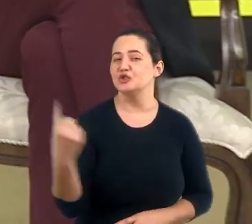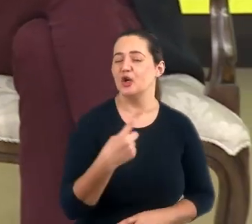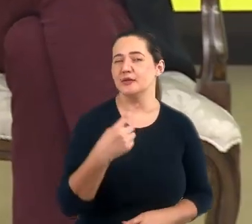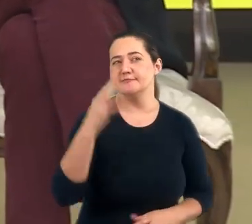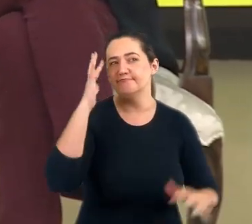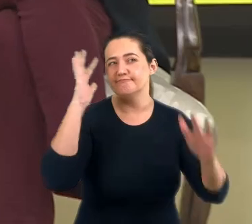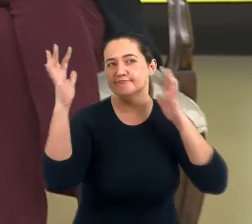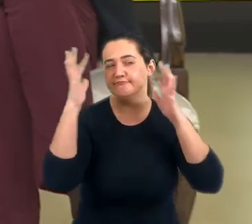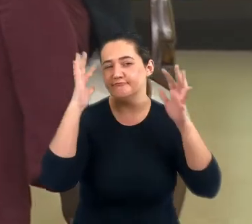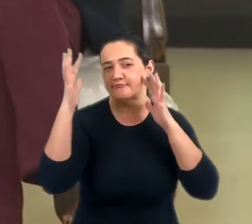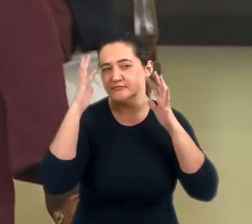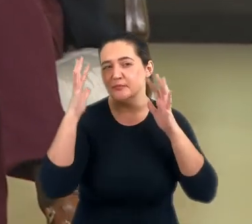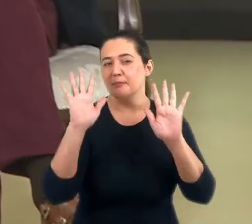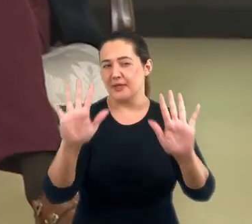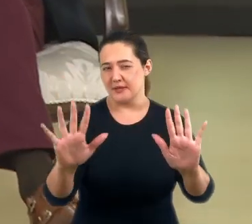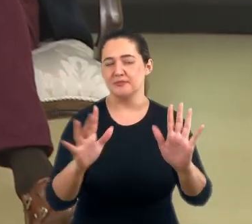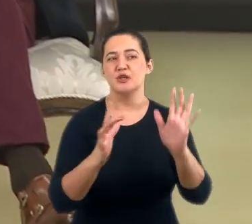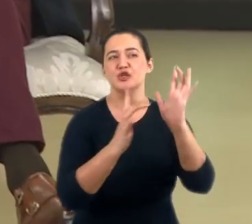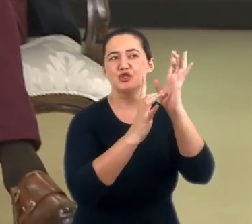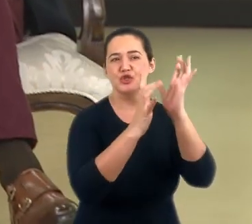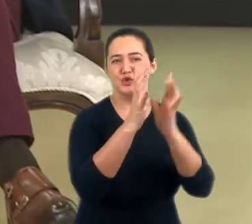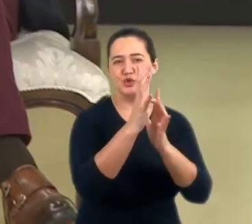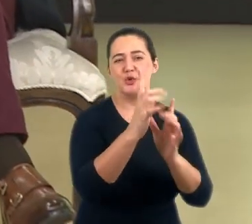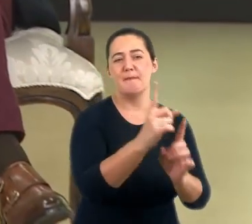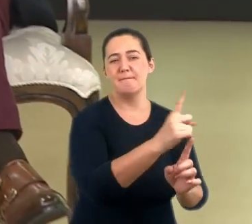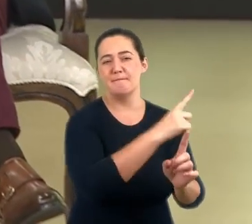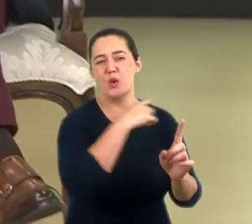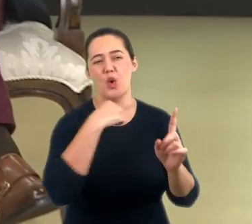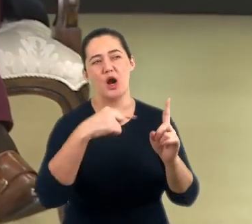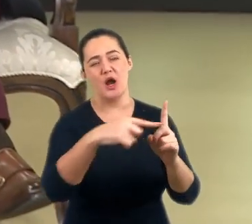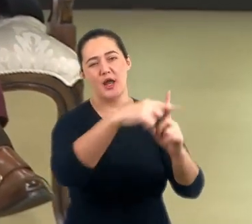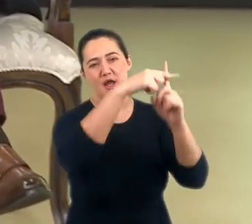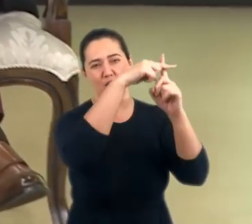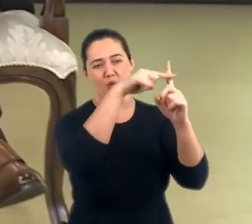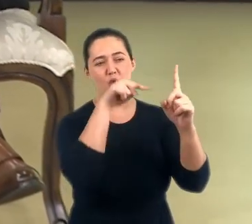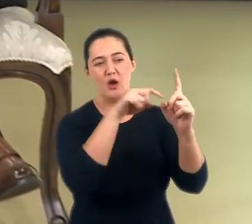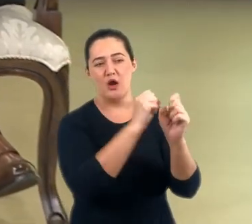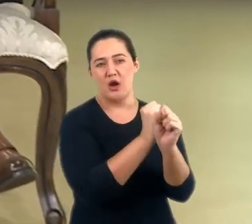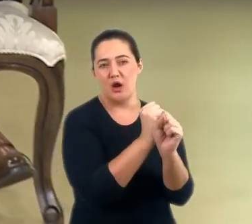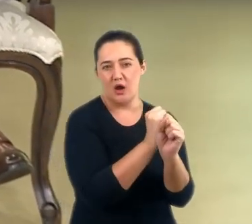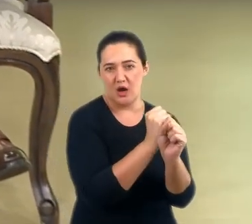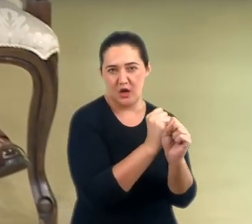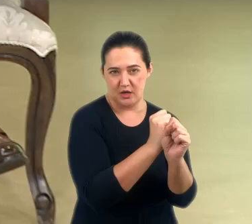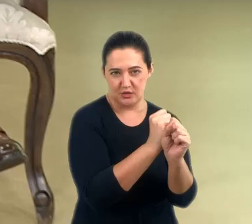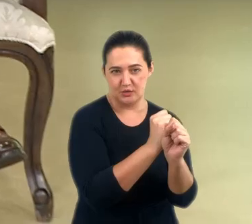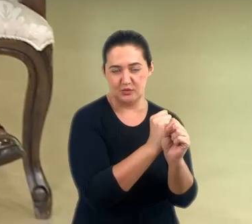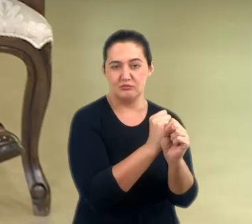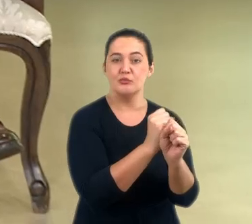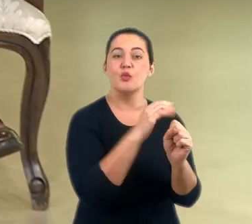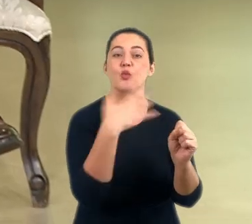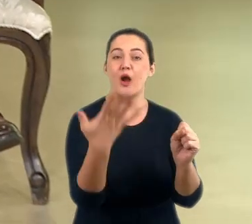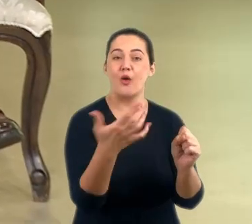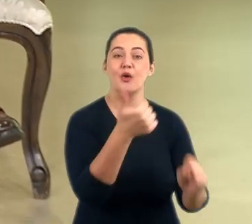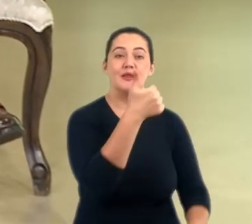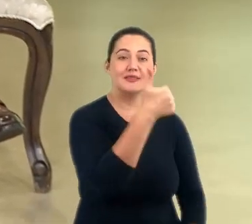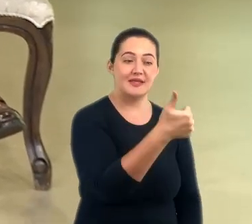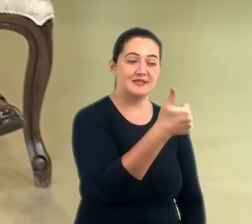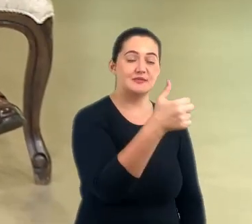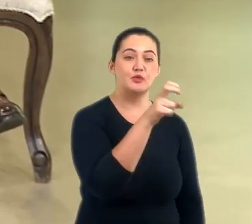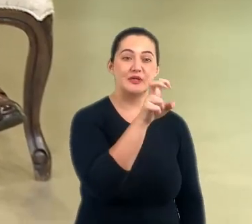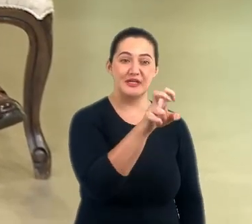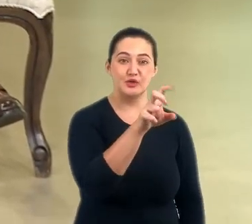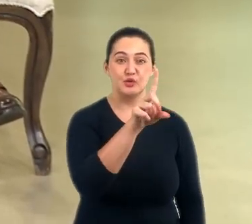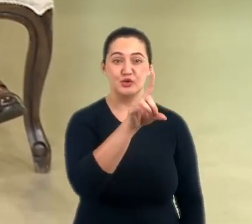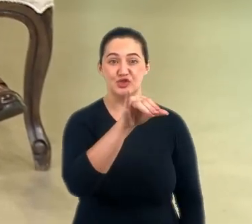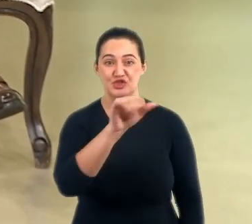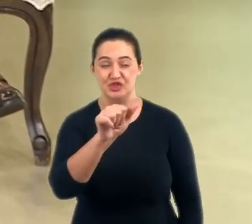nós partirmos da morte de Jesus, que para muitos autores ocorreu no 15º dia